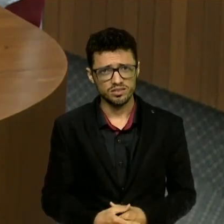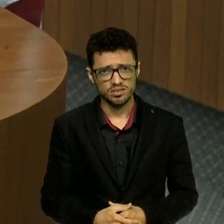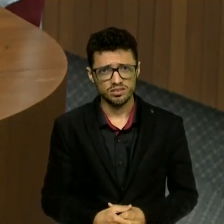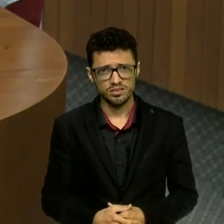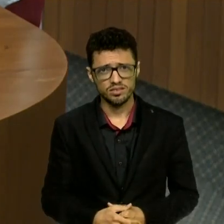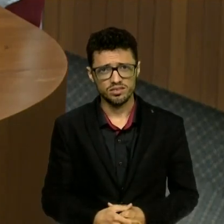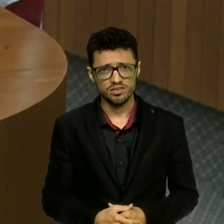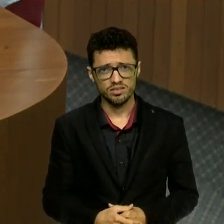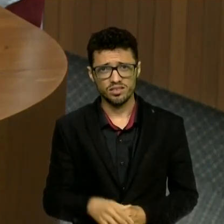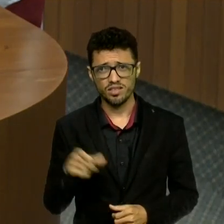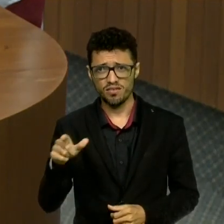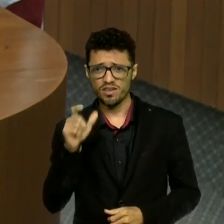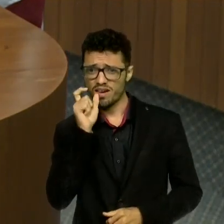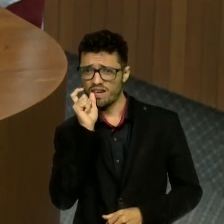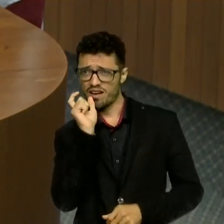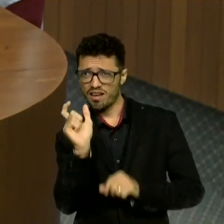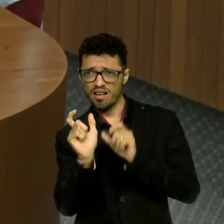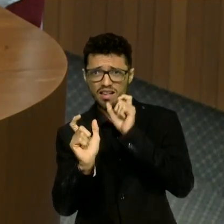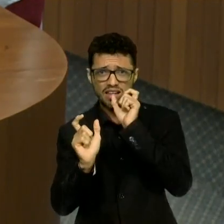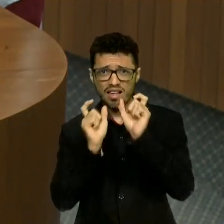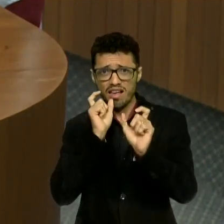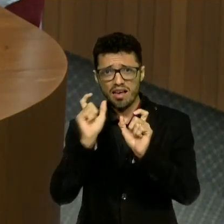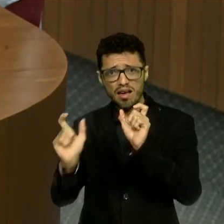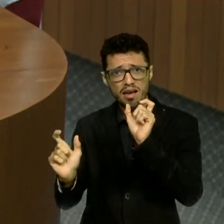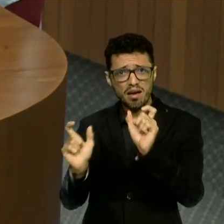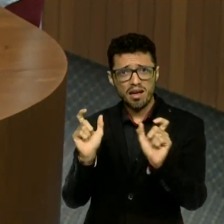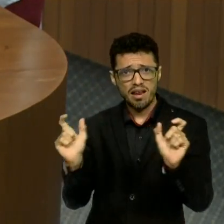baixo calão, fora do microfone,